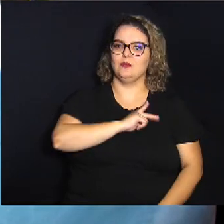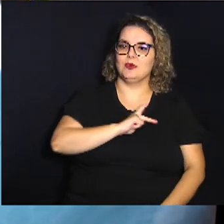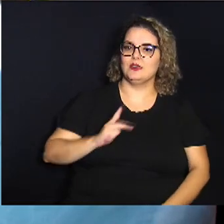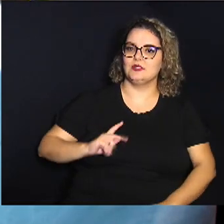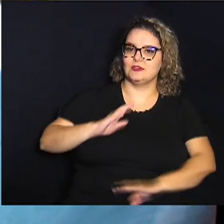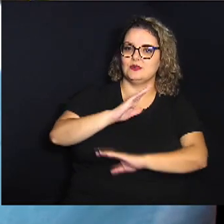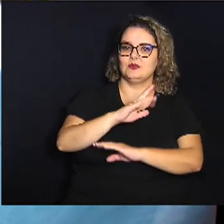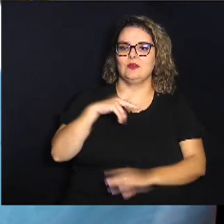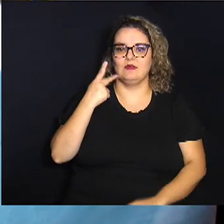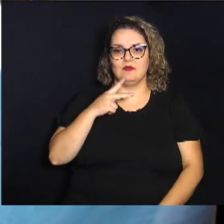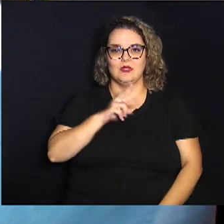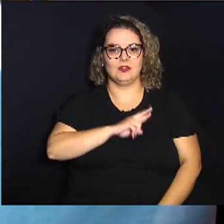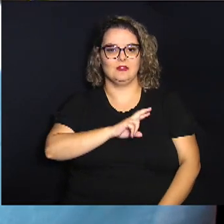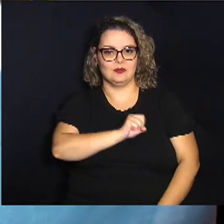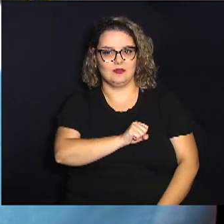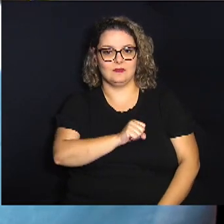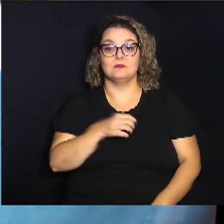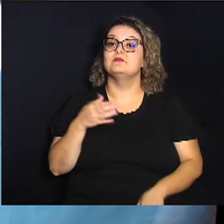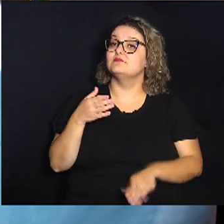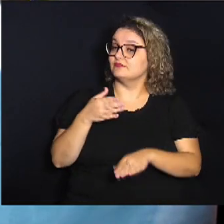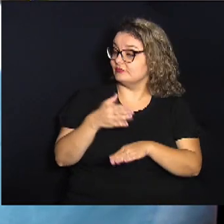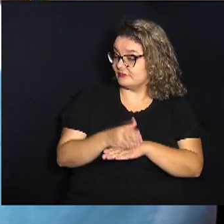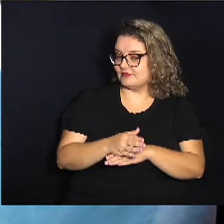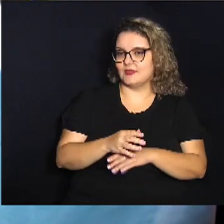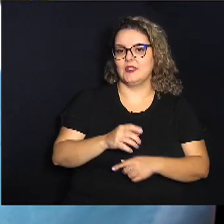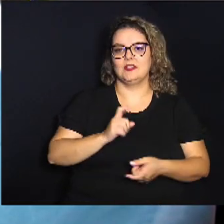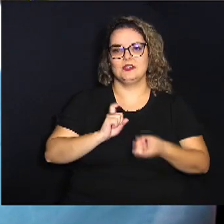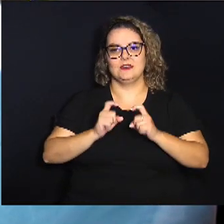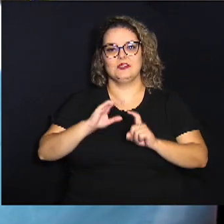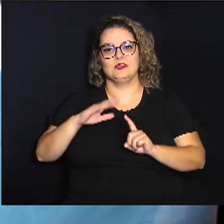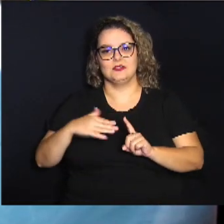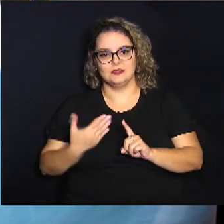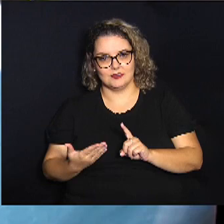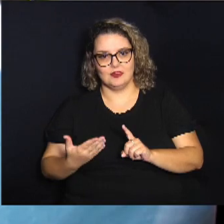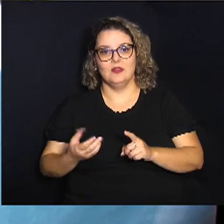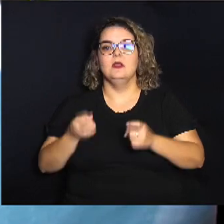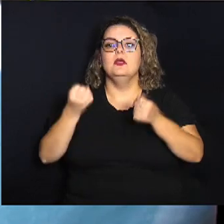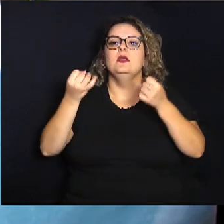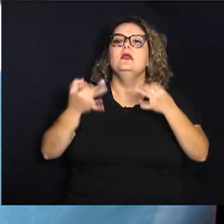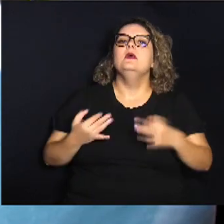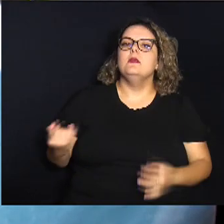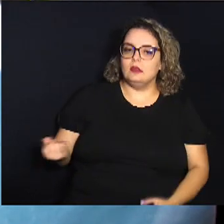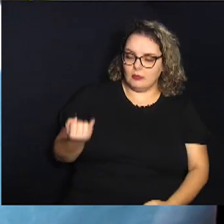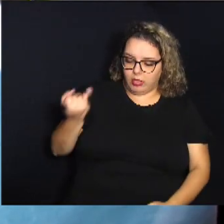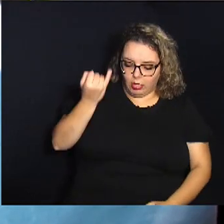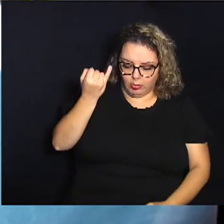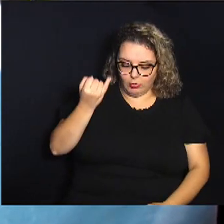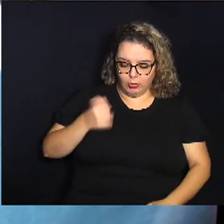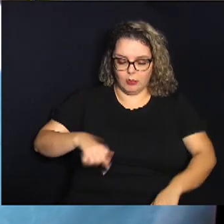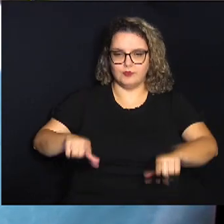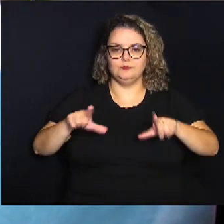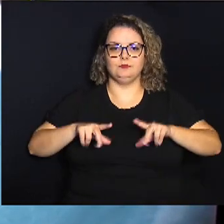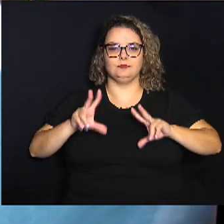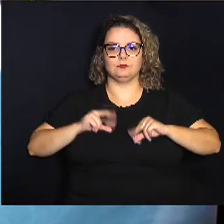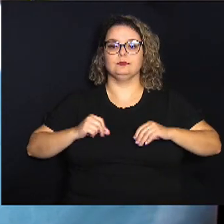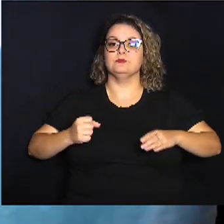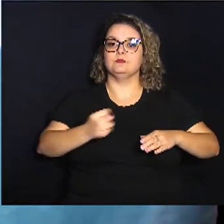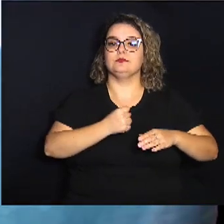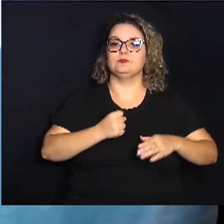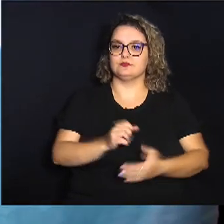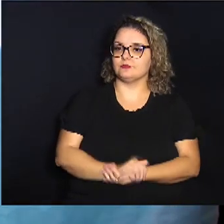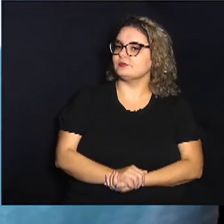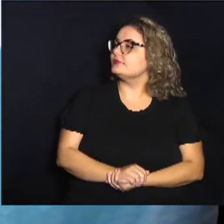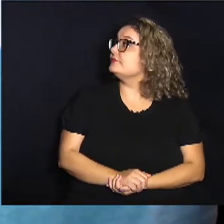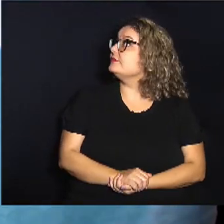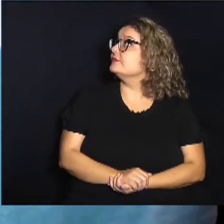o vereador Luiz Rossini, participou da solenidade e explicou a importância do diploma de mérito gastronômico.